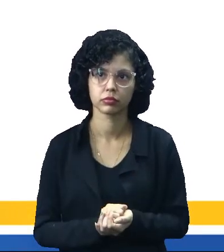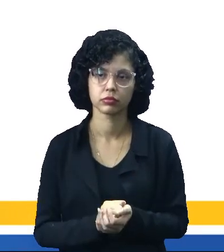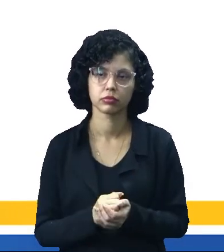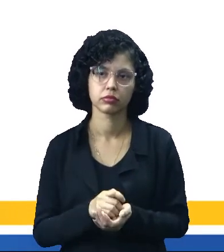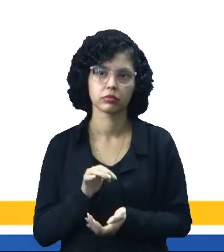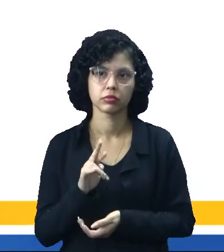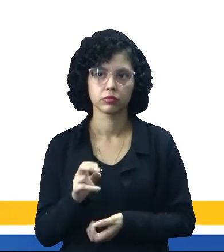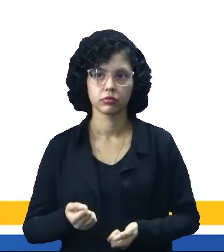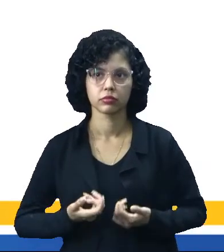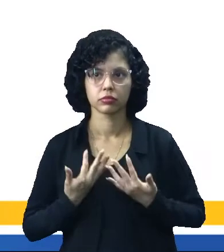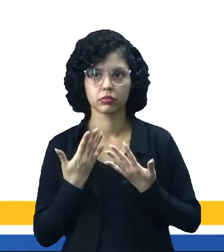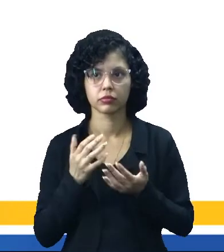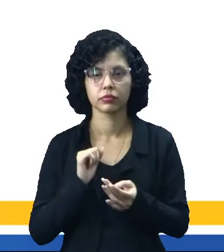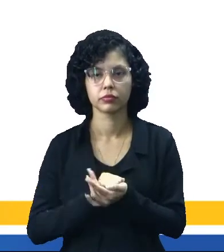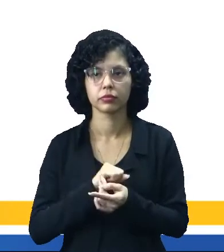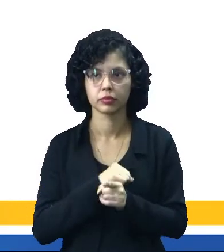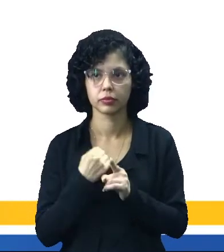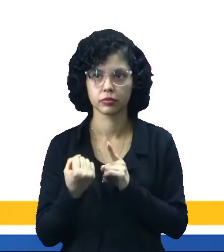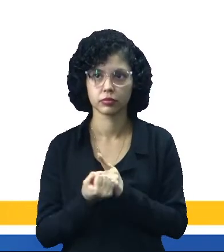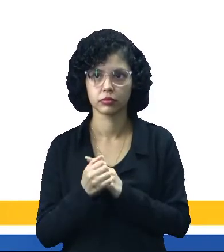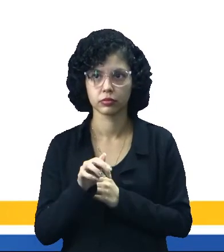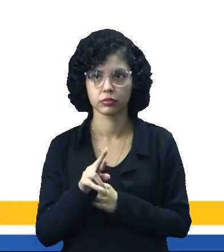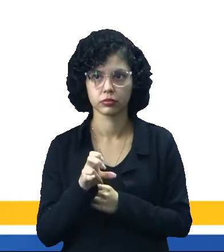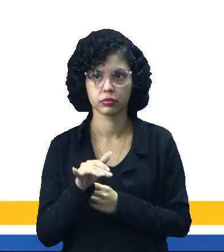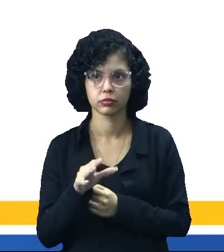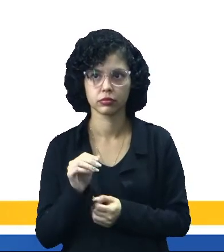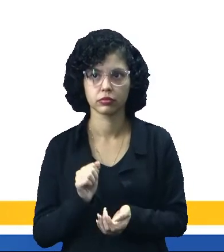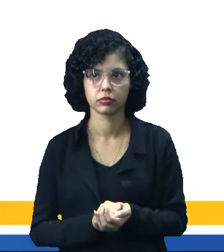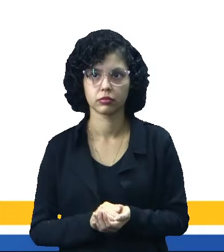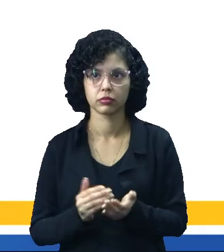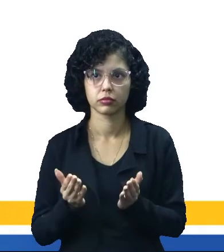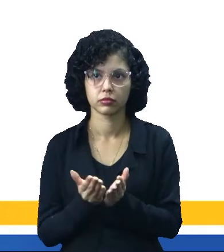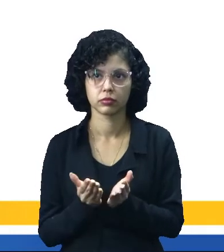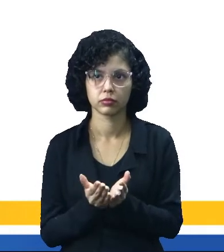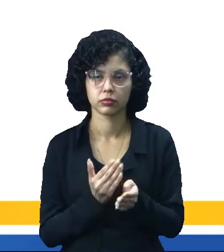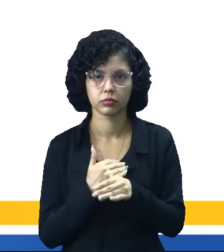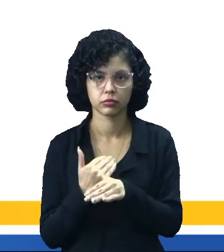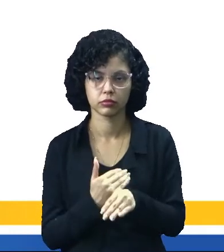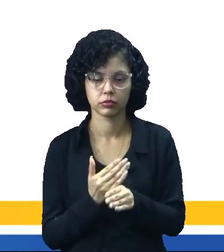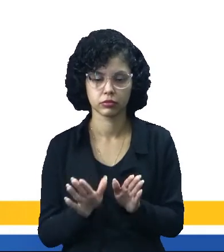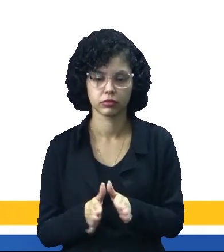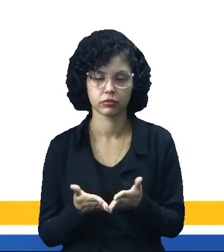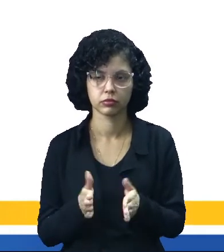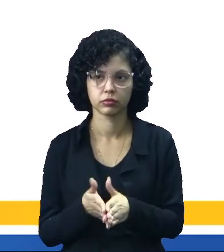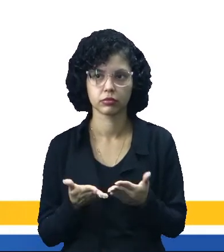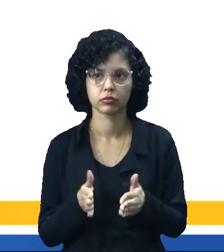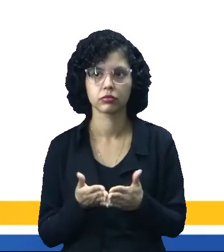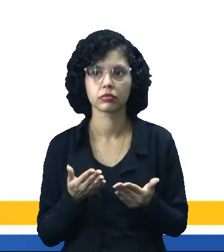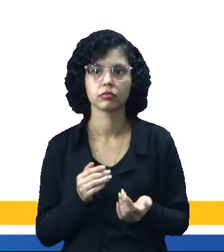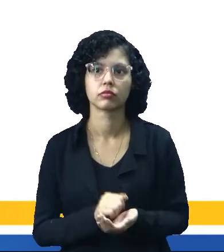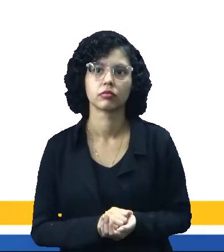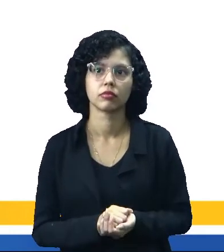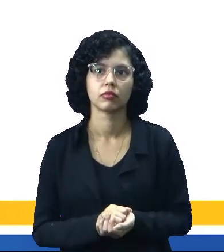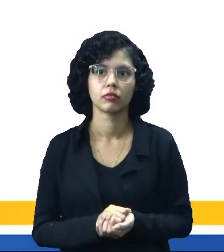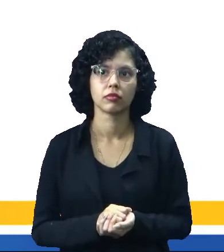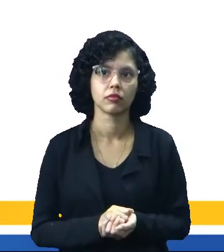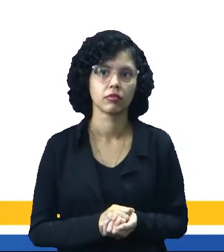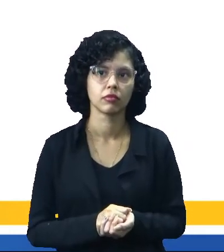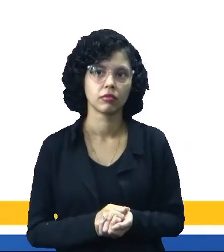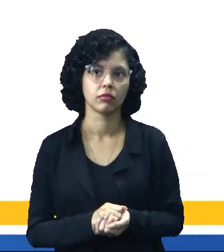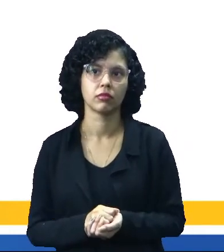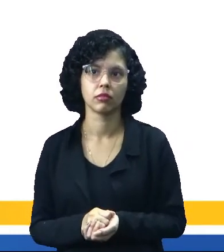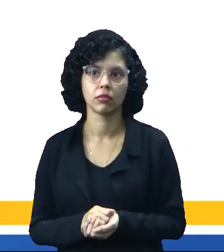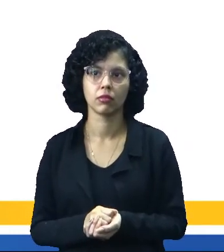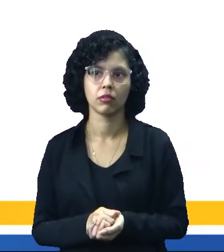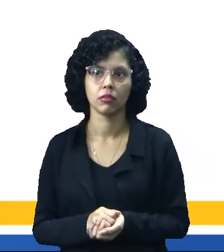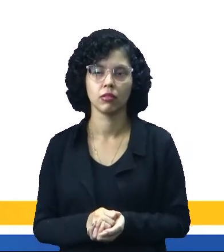virtude inerente ao socialismo é a partilha igual de misérias. Essa famosa frase aí do Winston Churchill, né, que é o